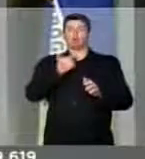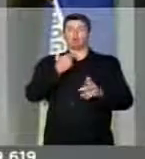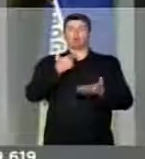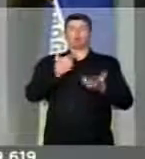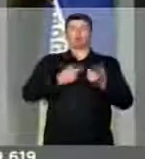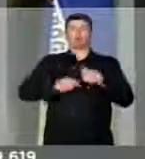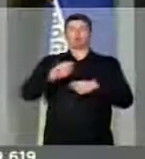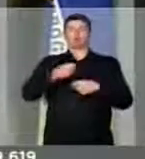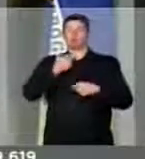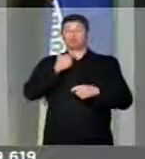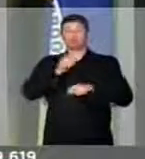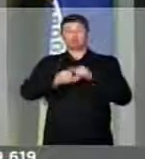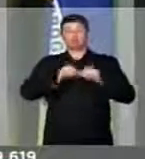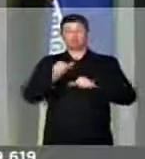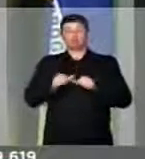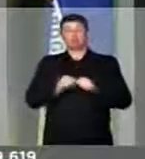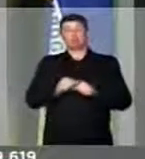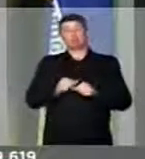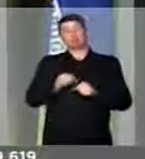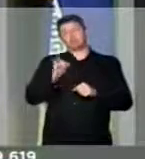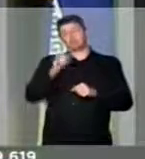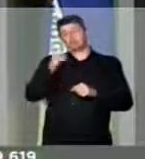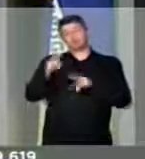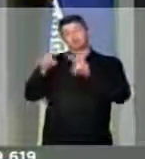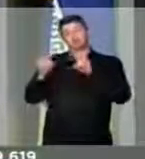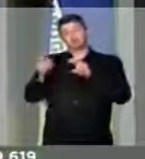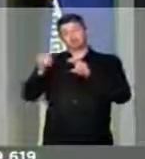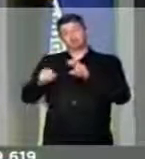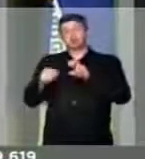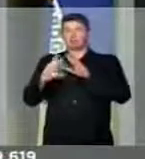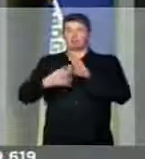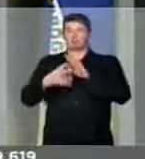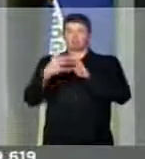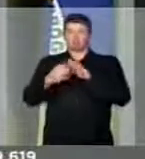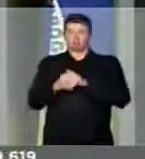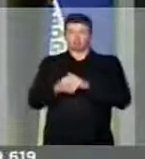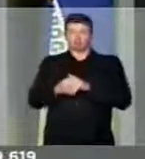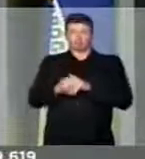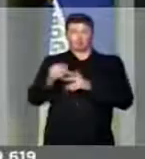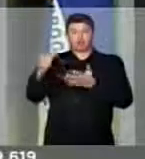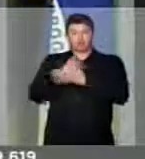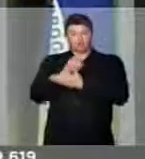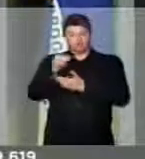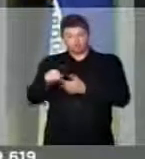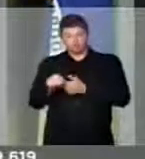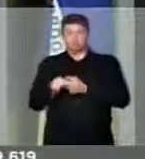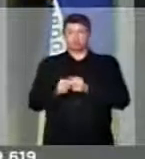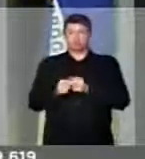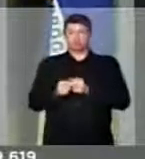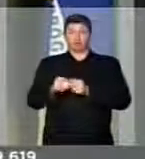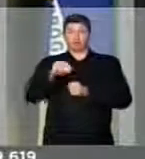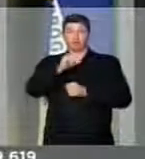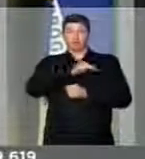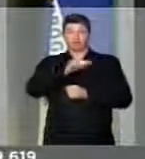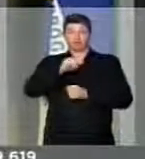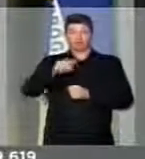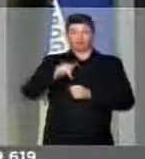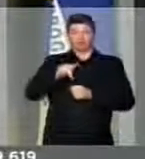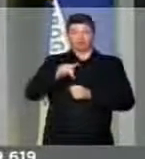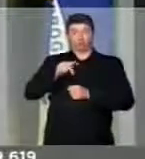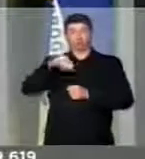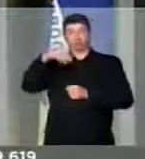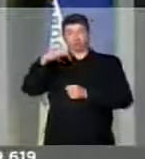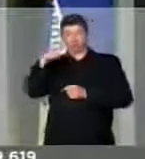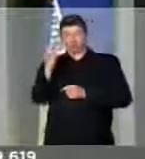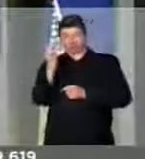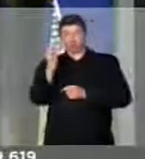e inegociáveis no que diz respeito a esse dado, a esse fato de que o Ministério Público,